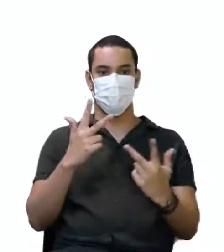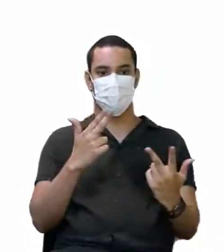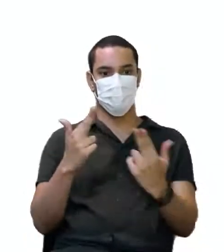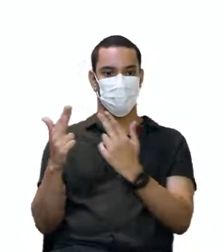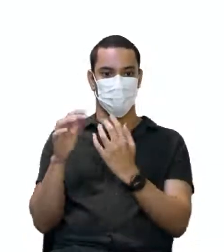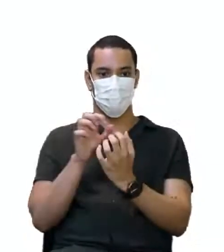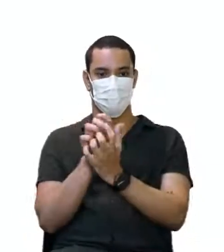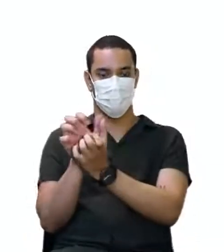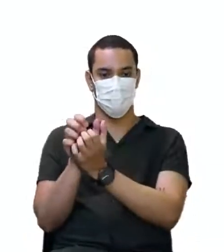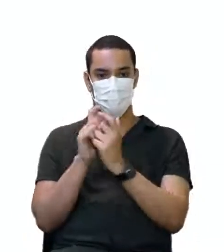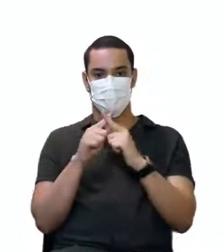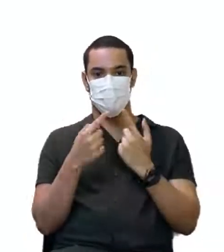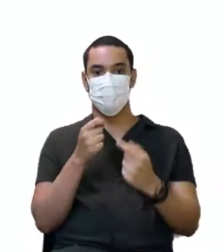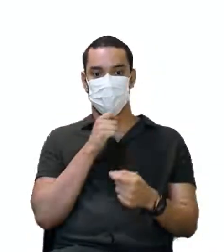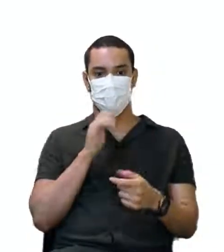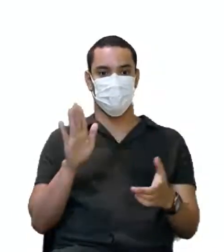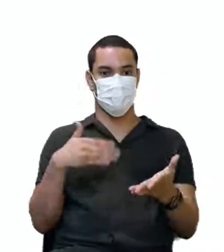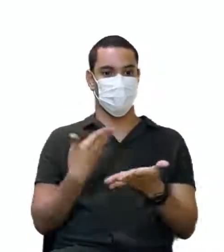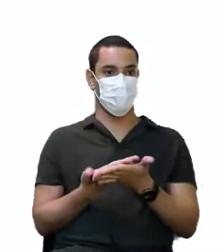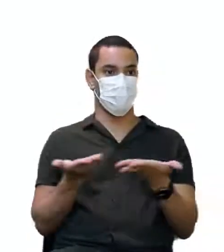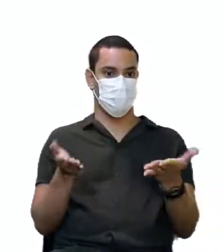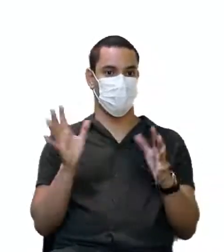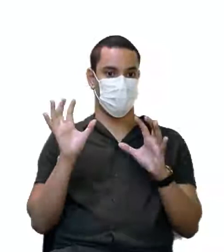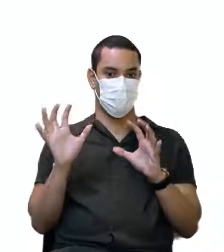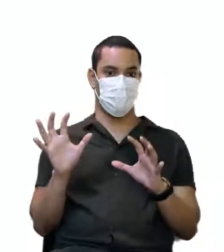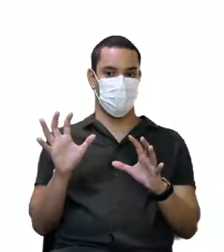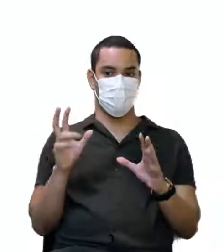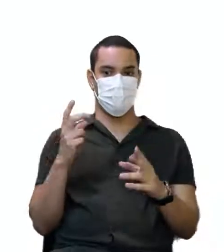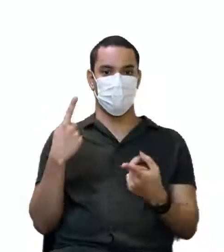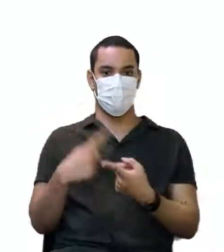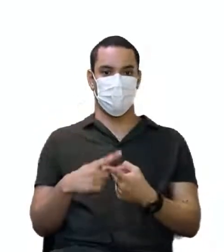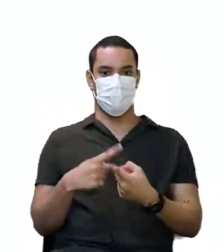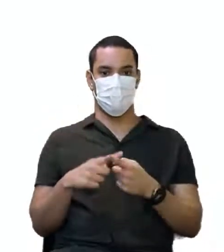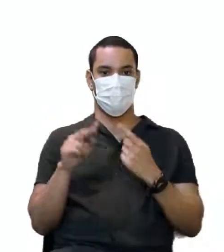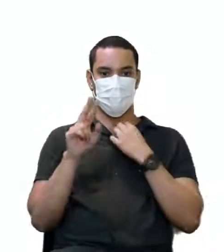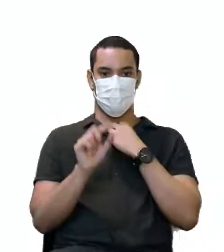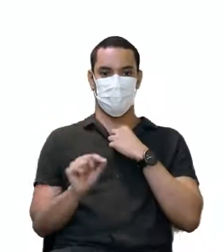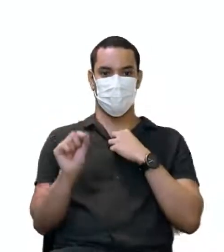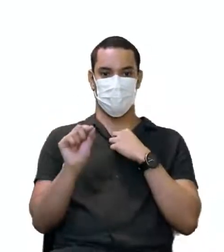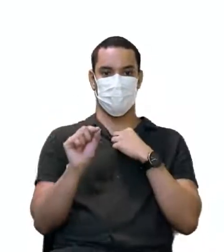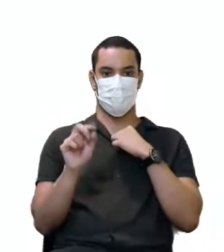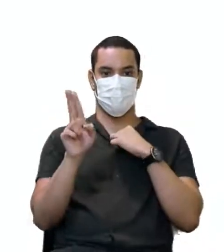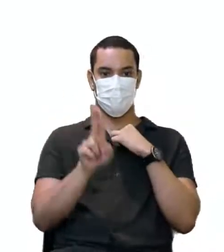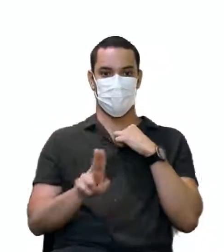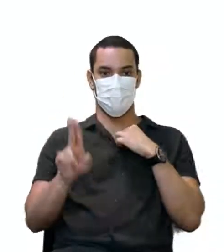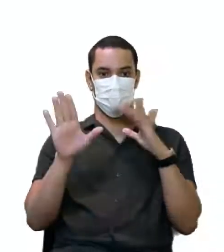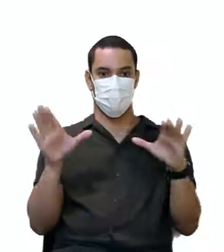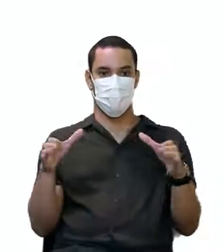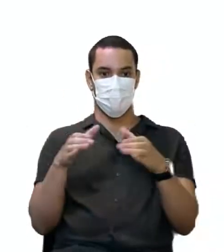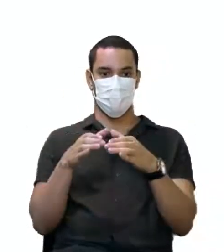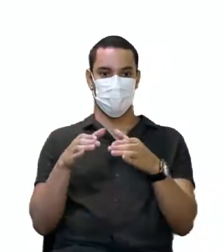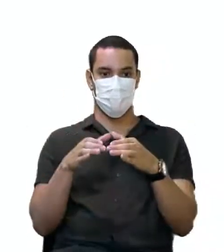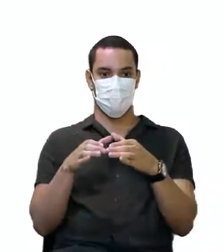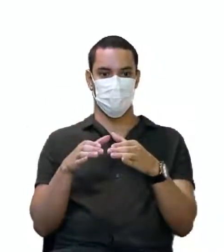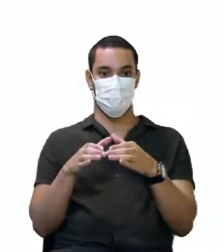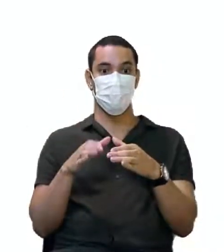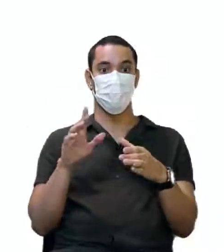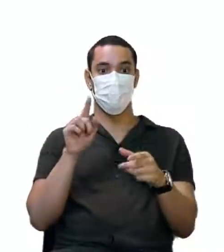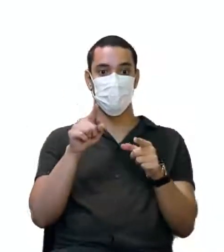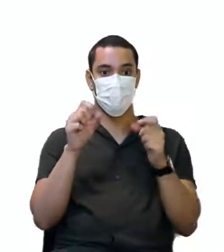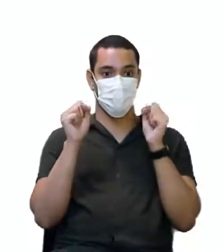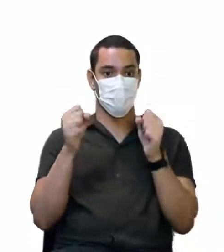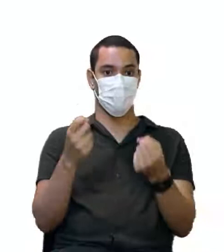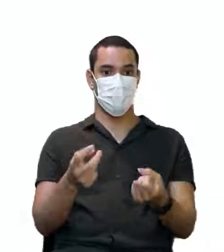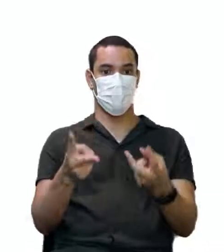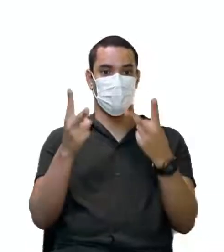né? Mas ainda assim avantajados, tá bom? Esses eram os crânios, então, desses grupos. Ó, você pode ver que o crânio ainda é,